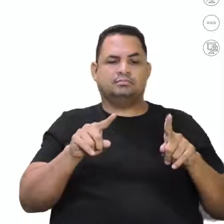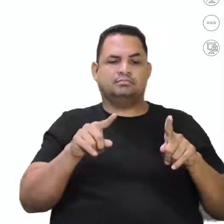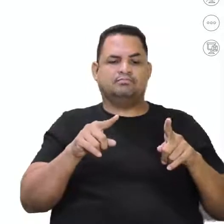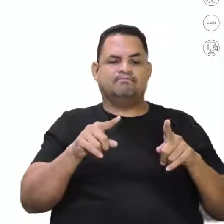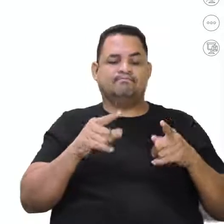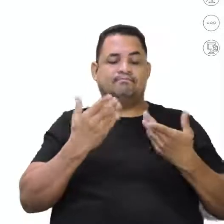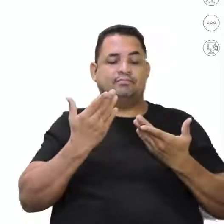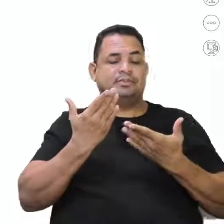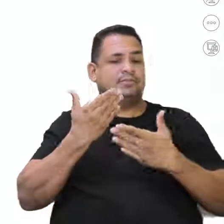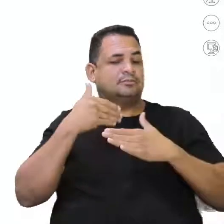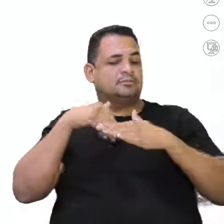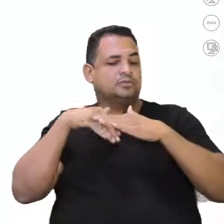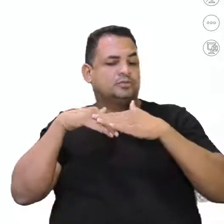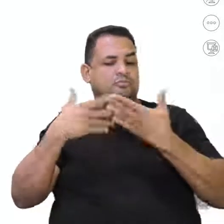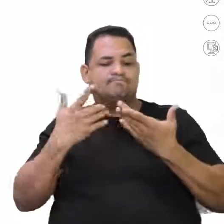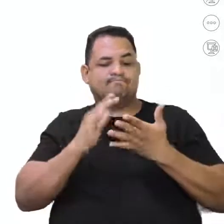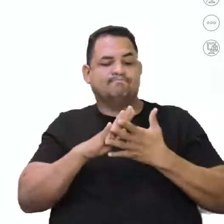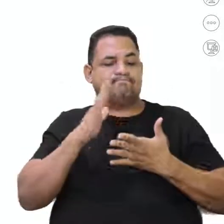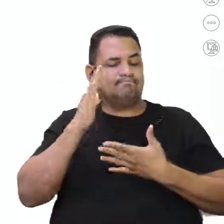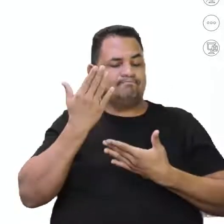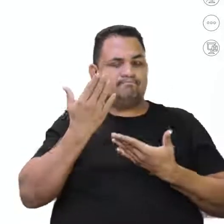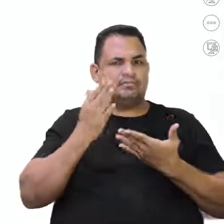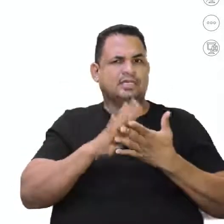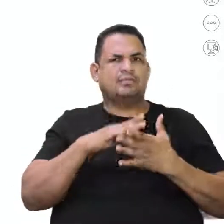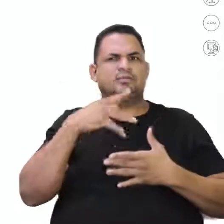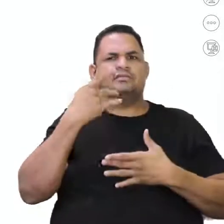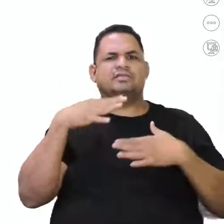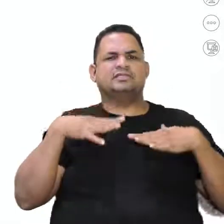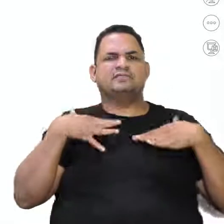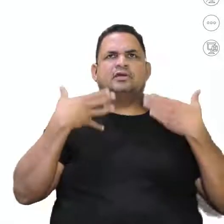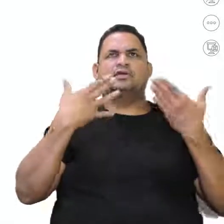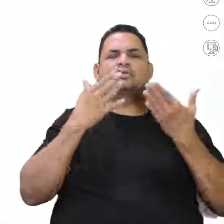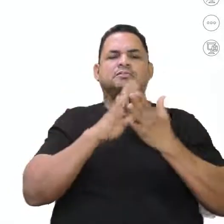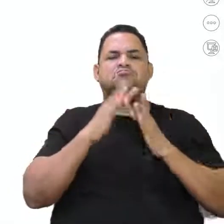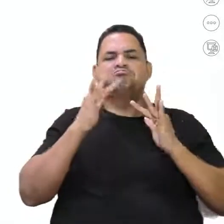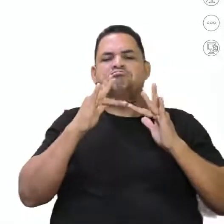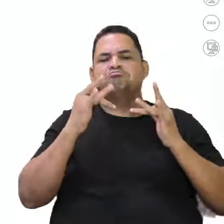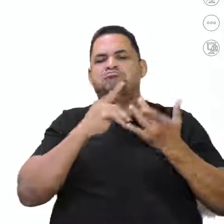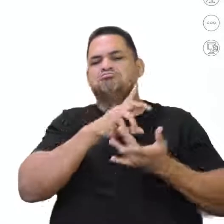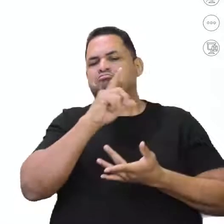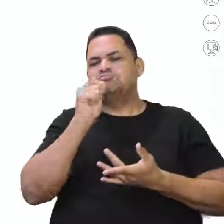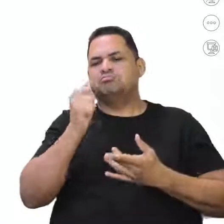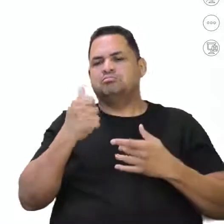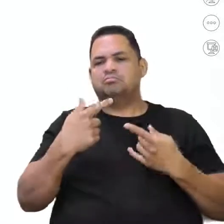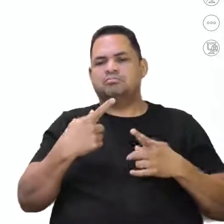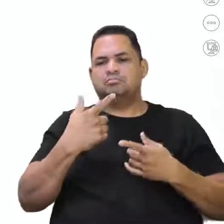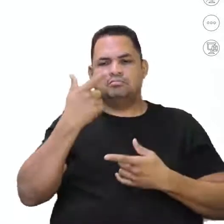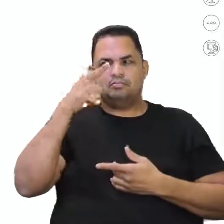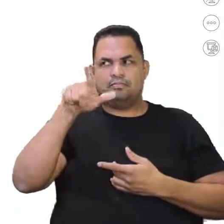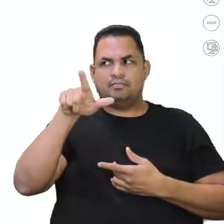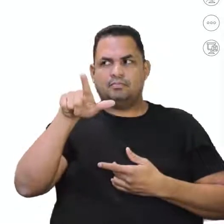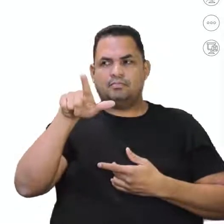um mistério, né? Apesar de todo mundo celebrar, por outro lado é um mistério, não consegue...